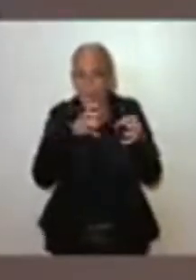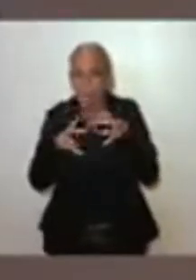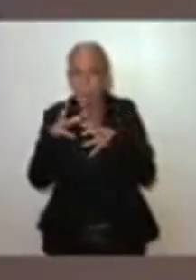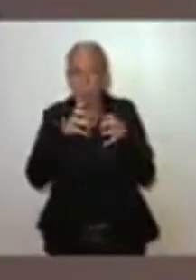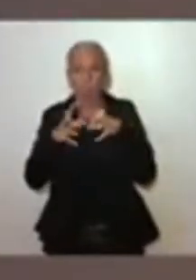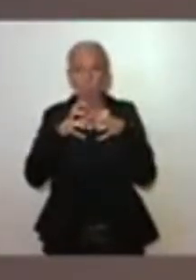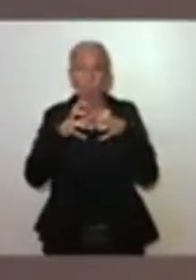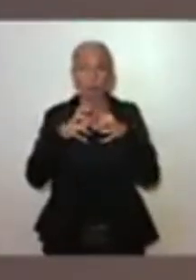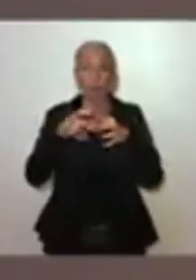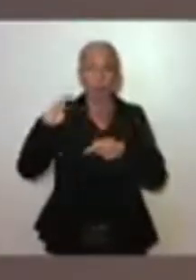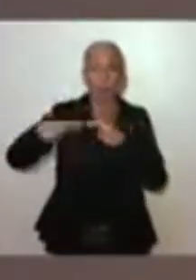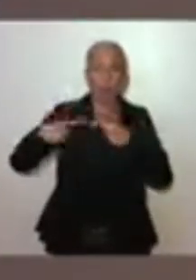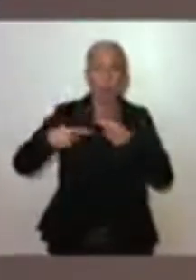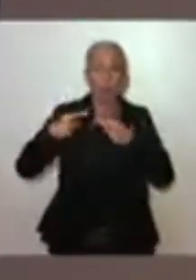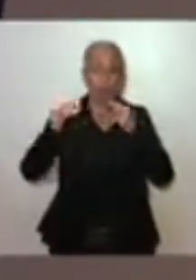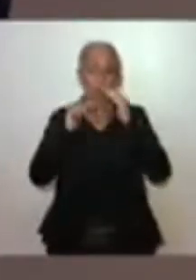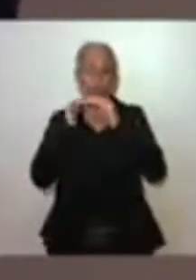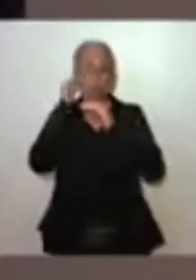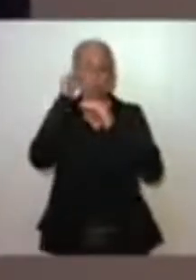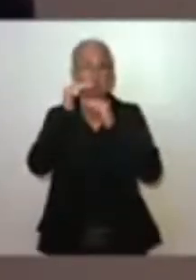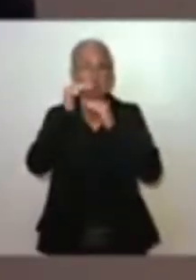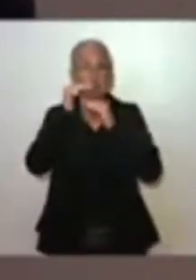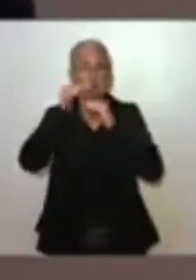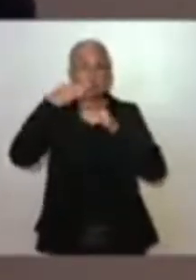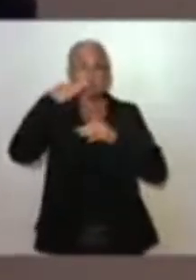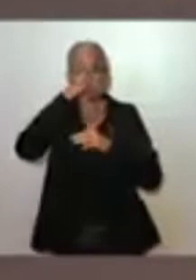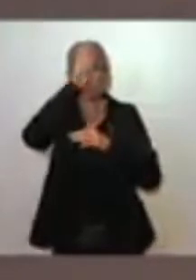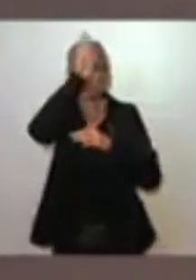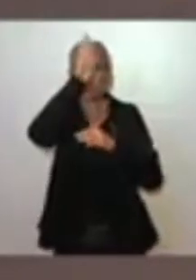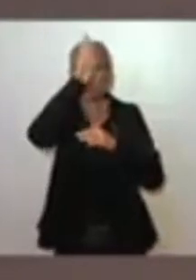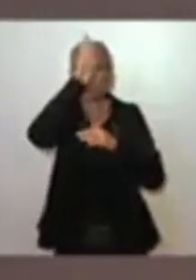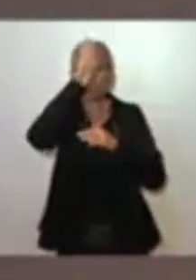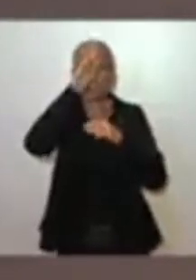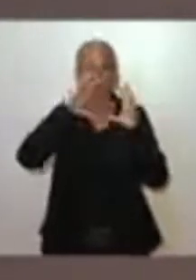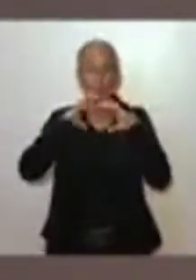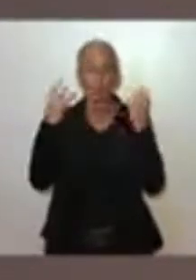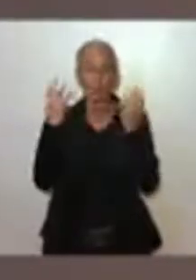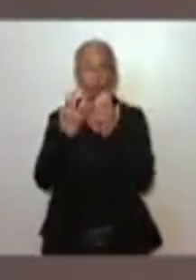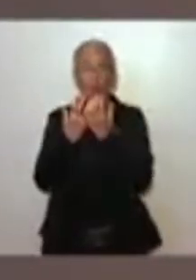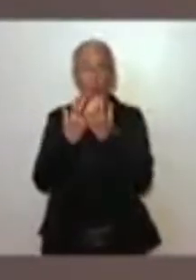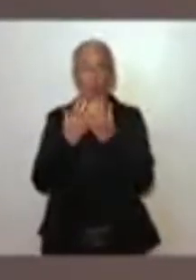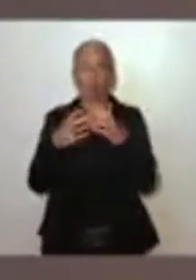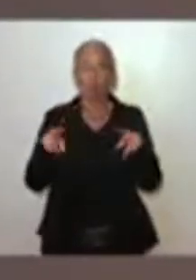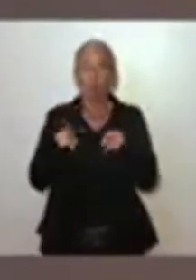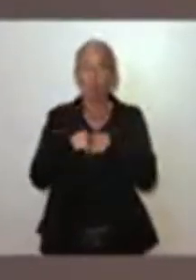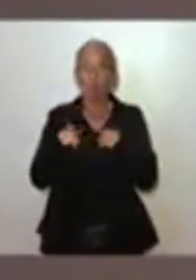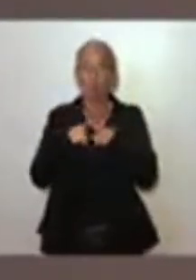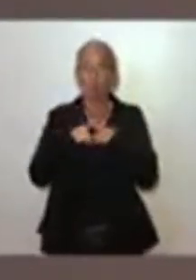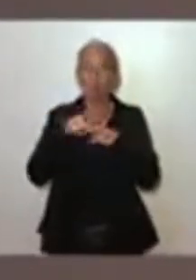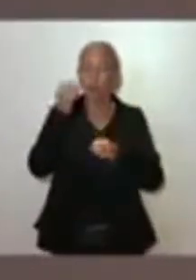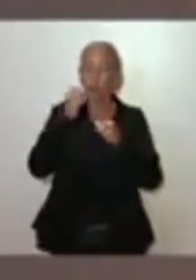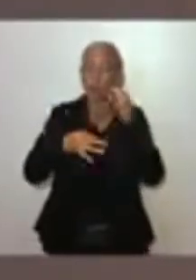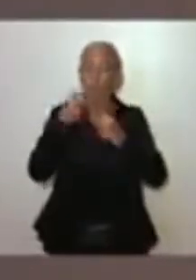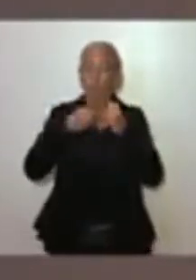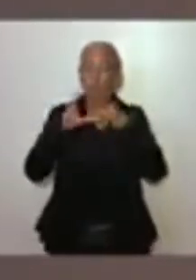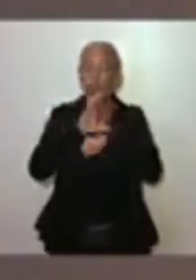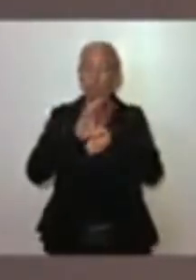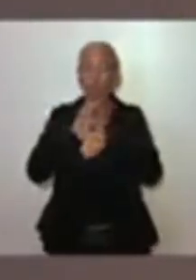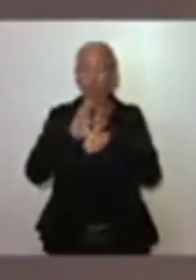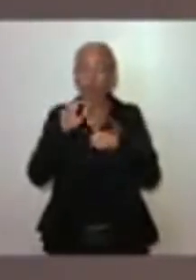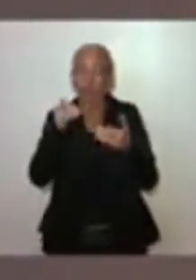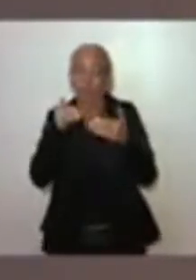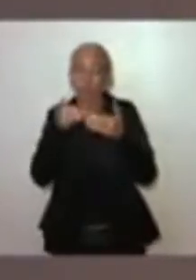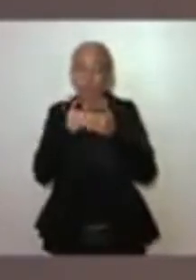político majoritário Presidente e o congresso e quem tem o papel de interpretar a constituição porque limita